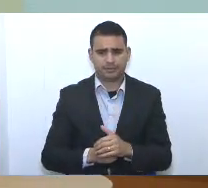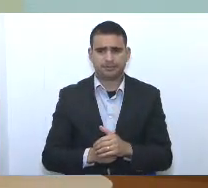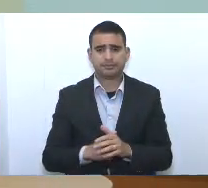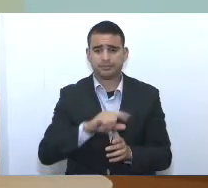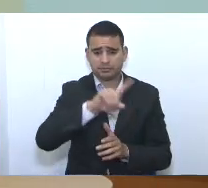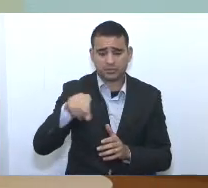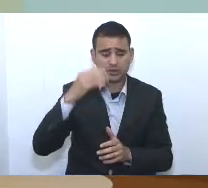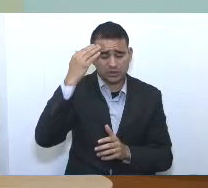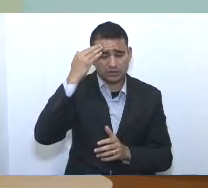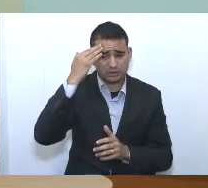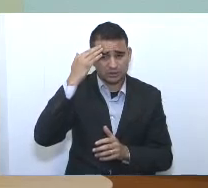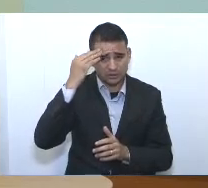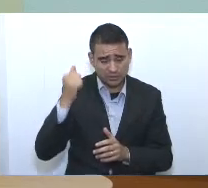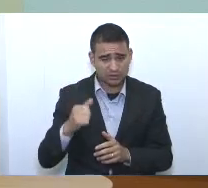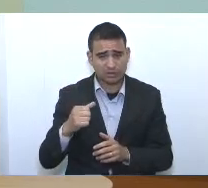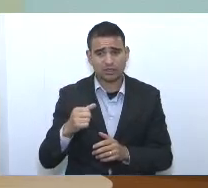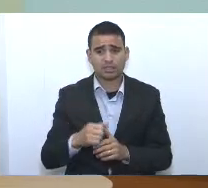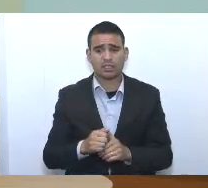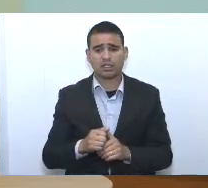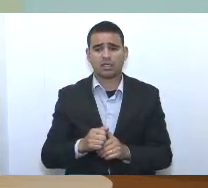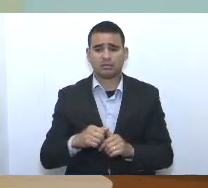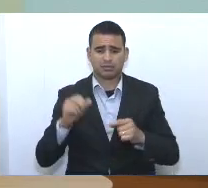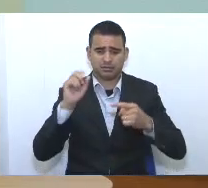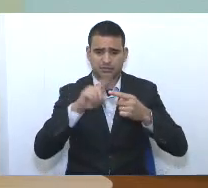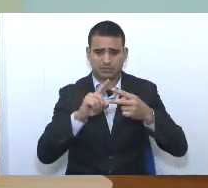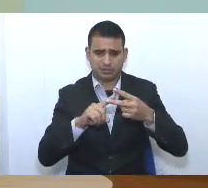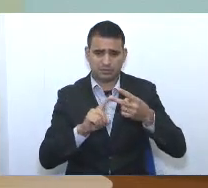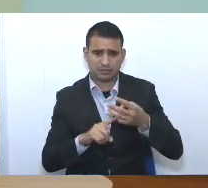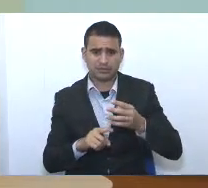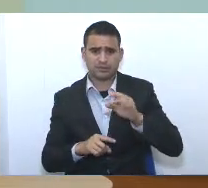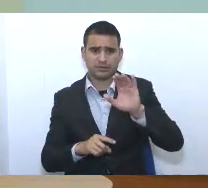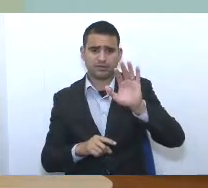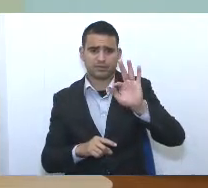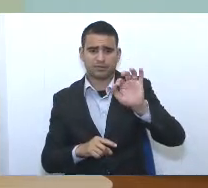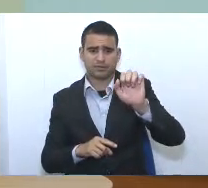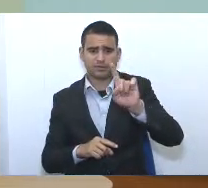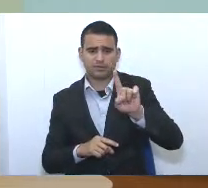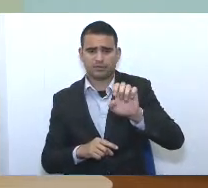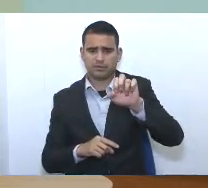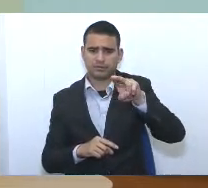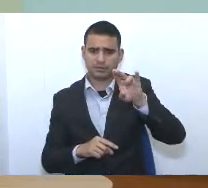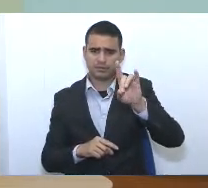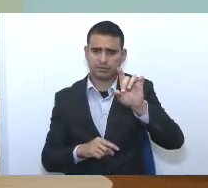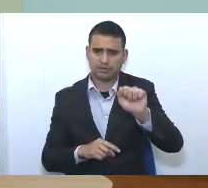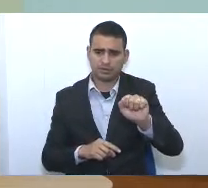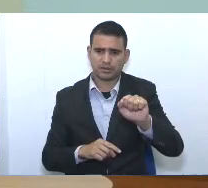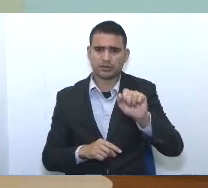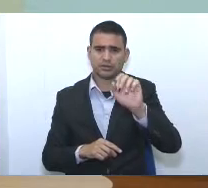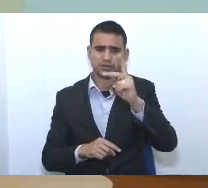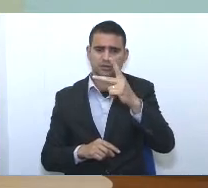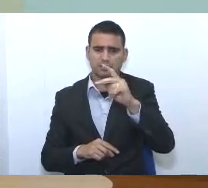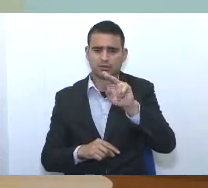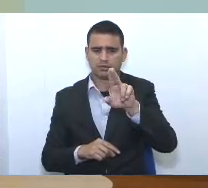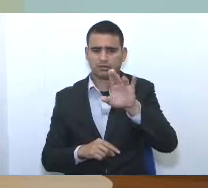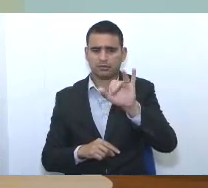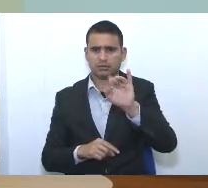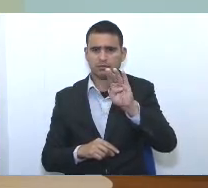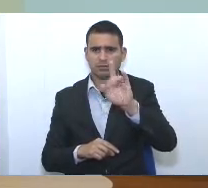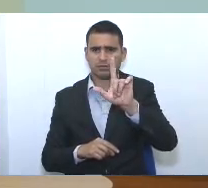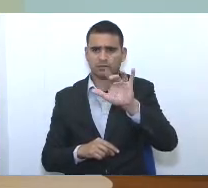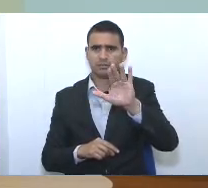municipal, as varas da fazenda pública estão falidas, vamos dizer assim, entre aspas, e se o município tem